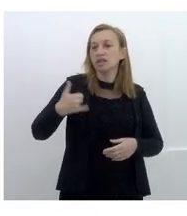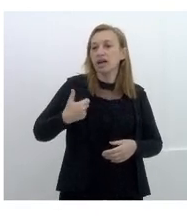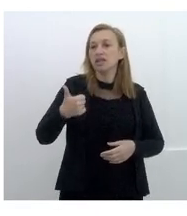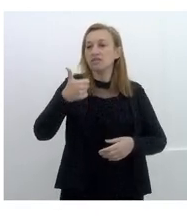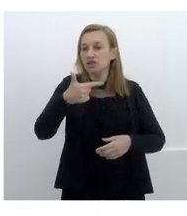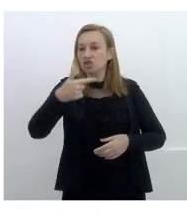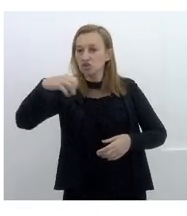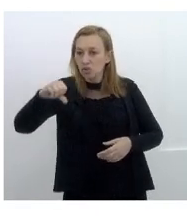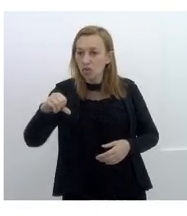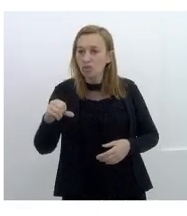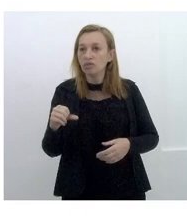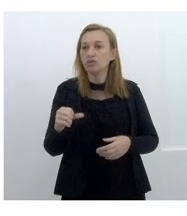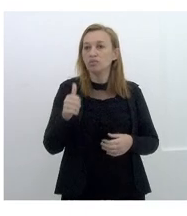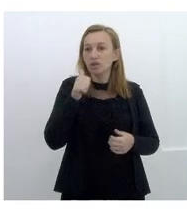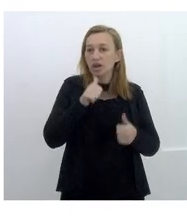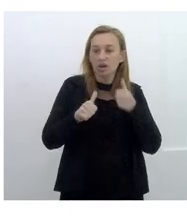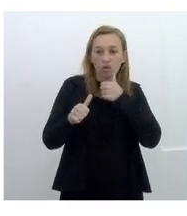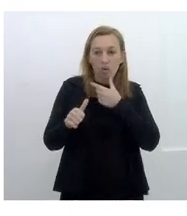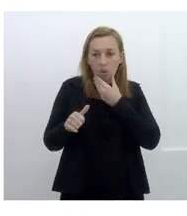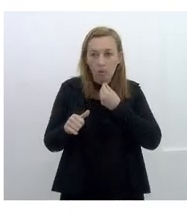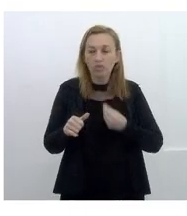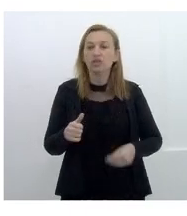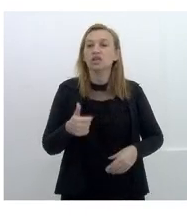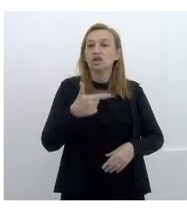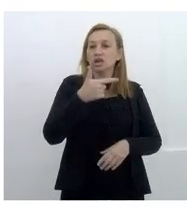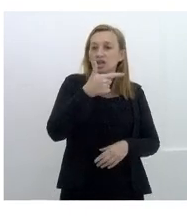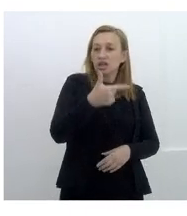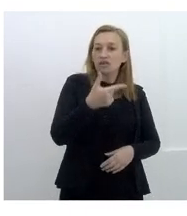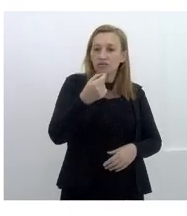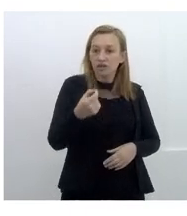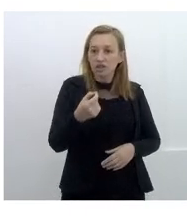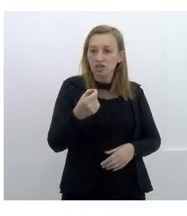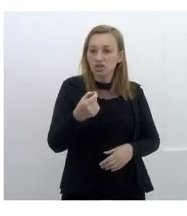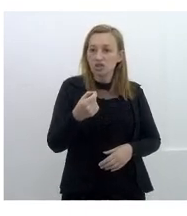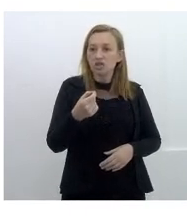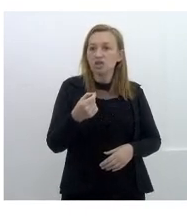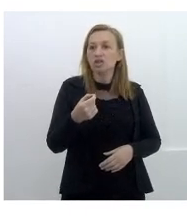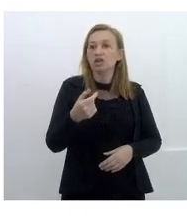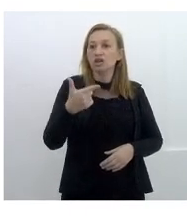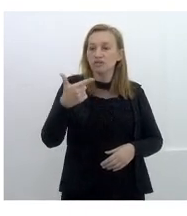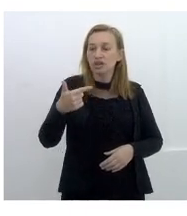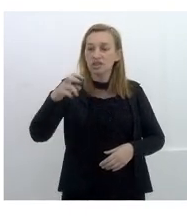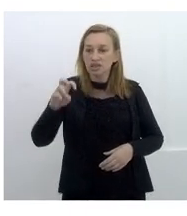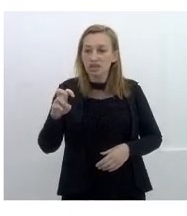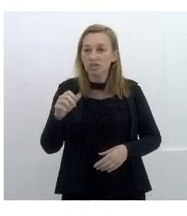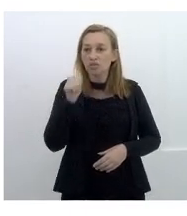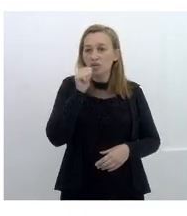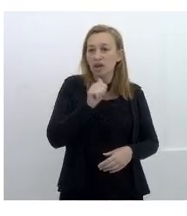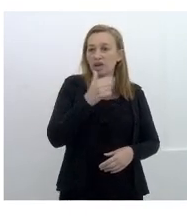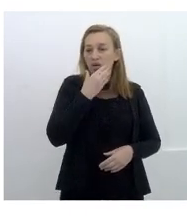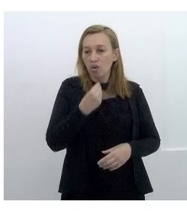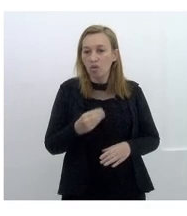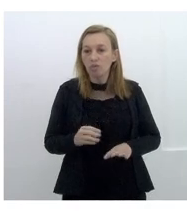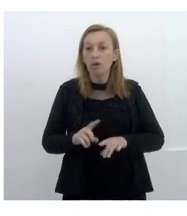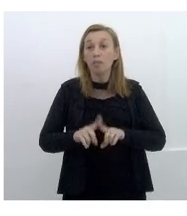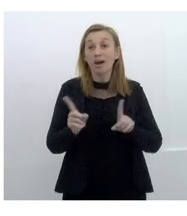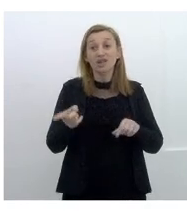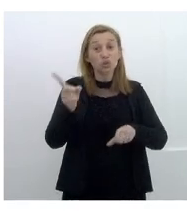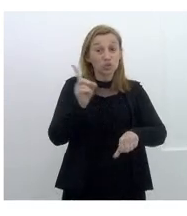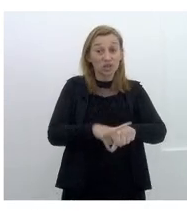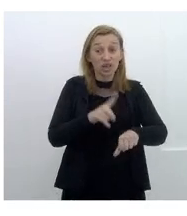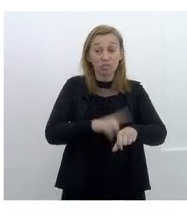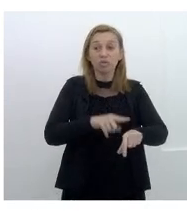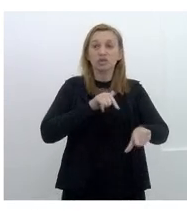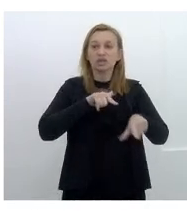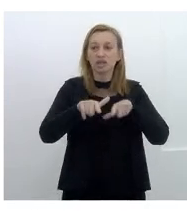respectivamente né mulher e o homem e 20 anos e 25 mulher e homem mas o tempo